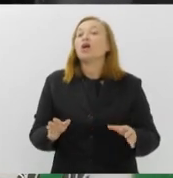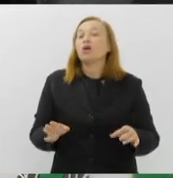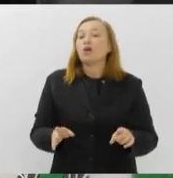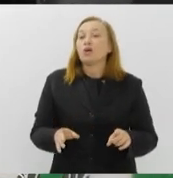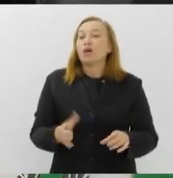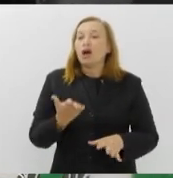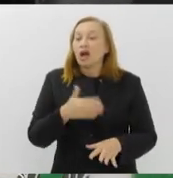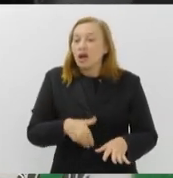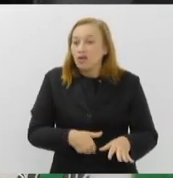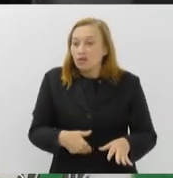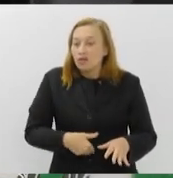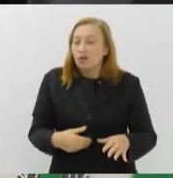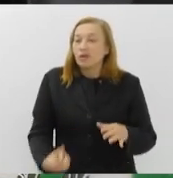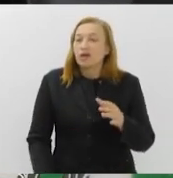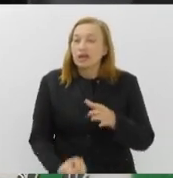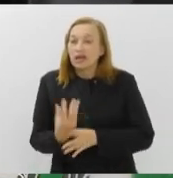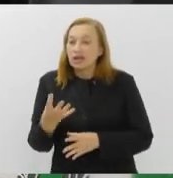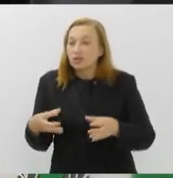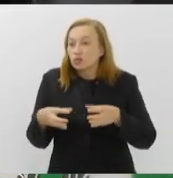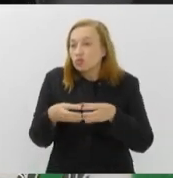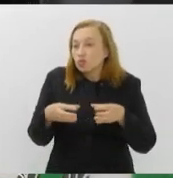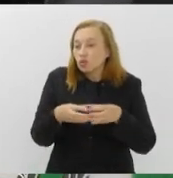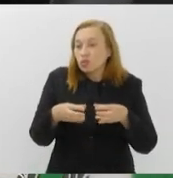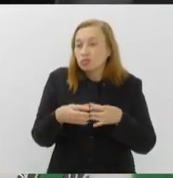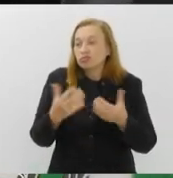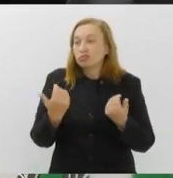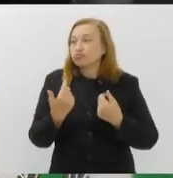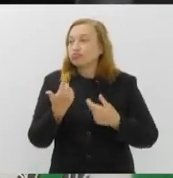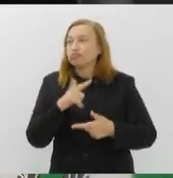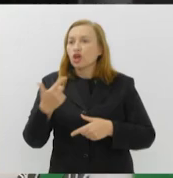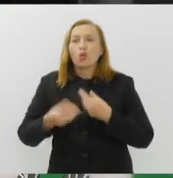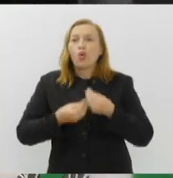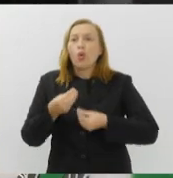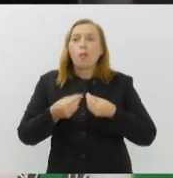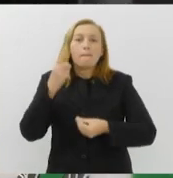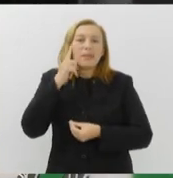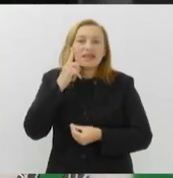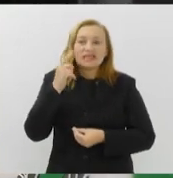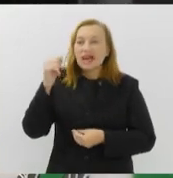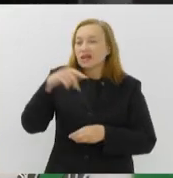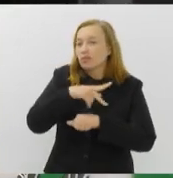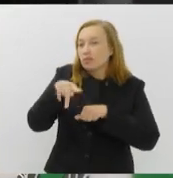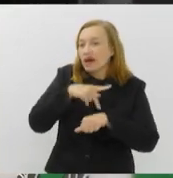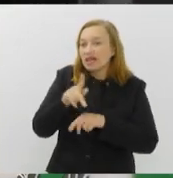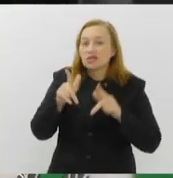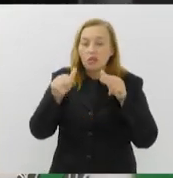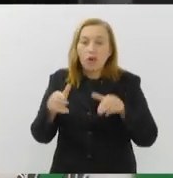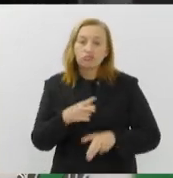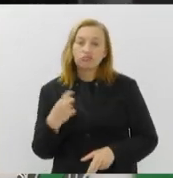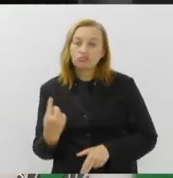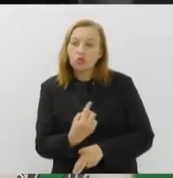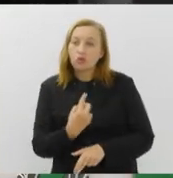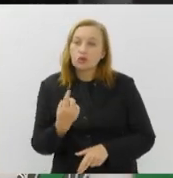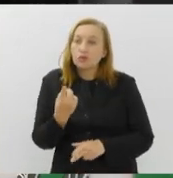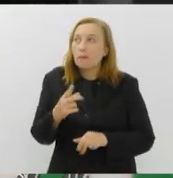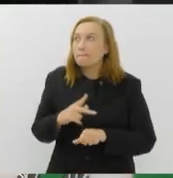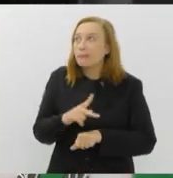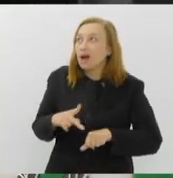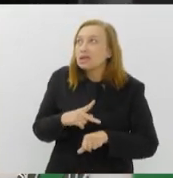é construída. Não dá para a gente pensar que, num país como o nosso, um